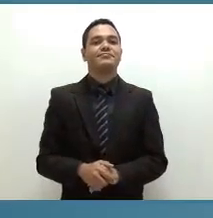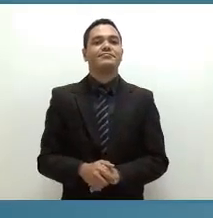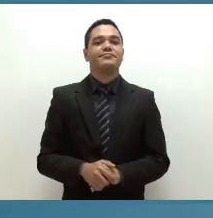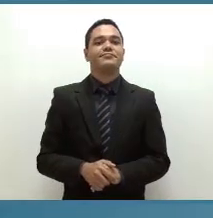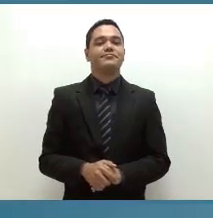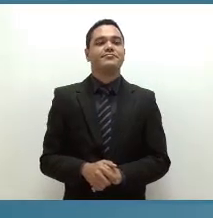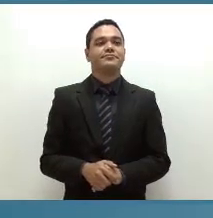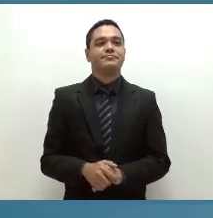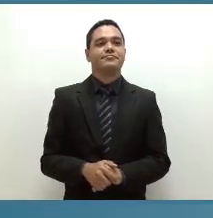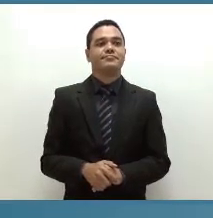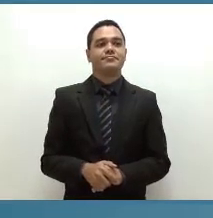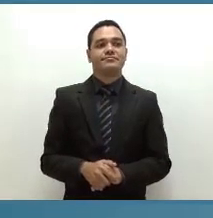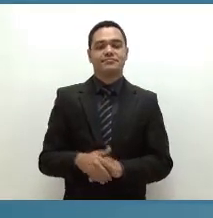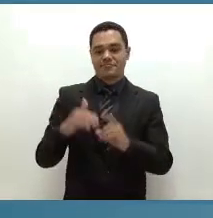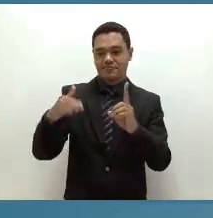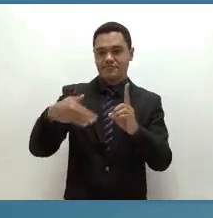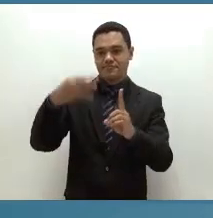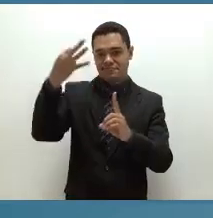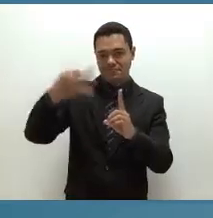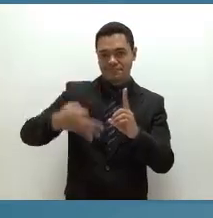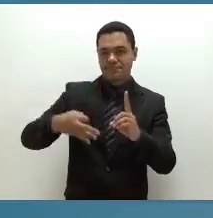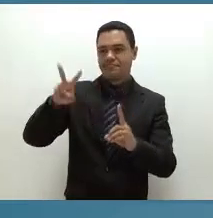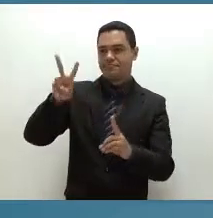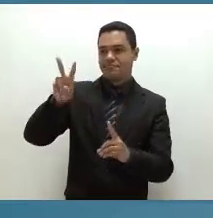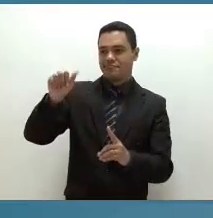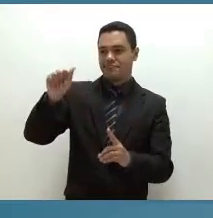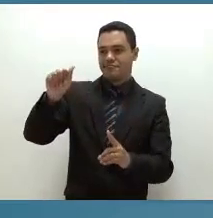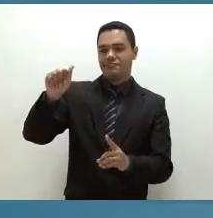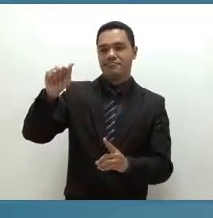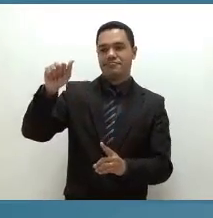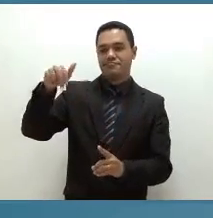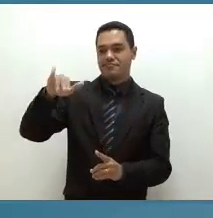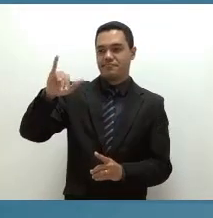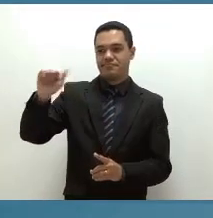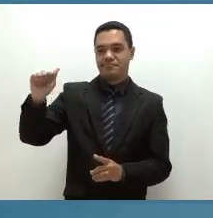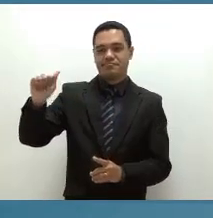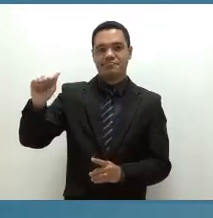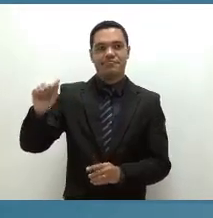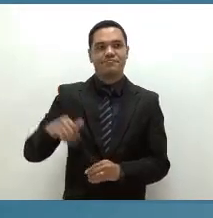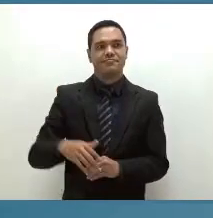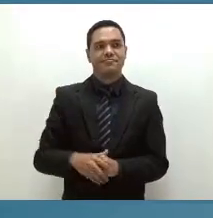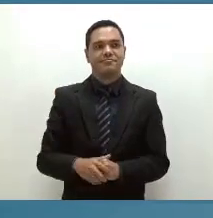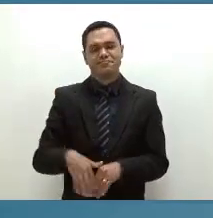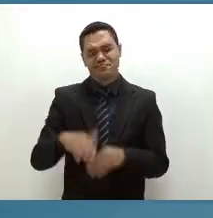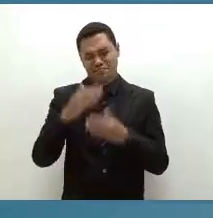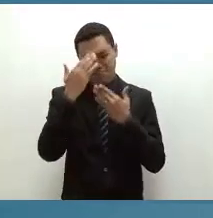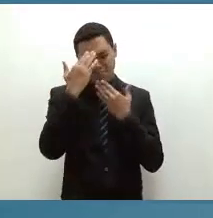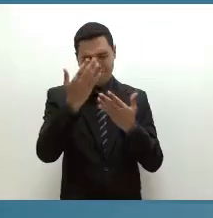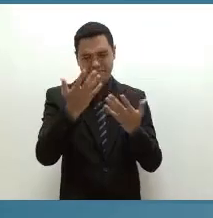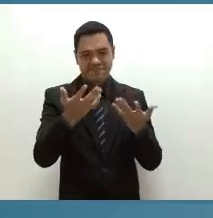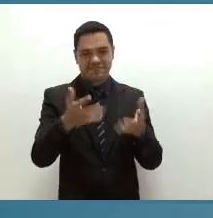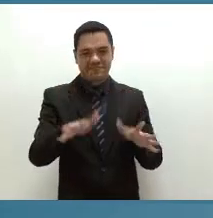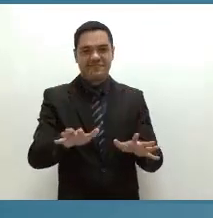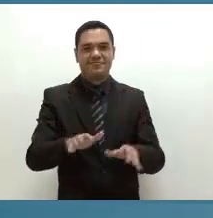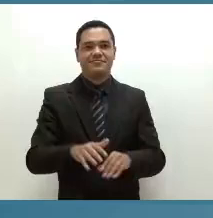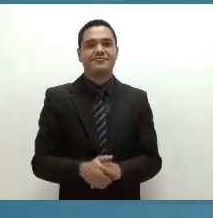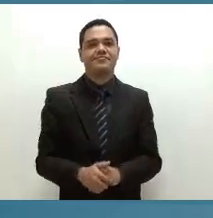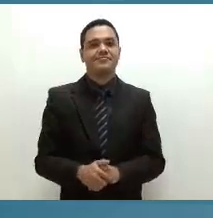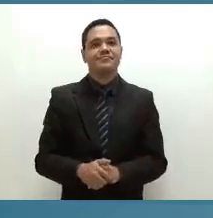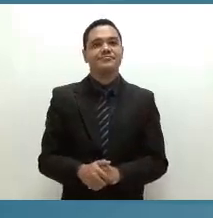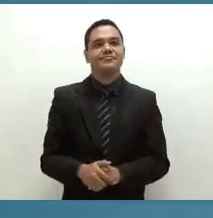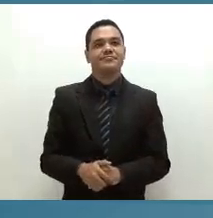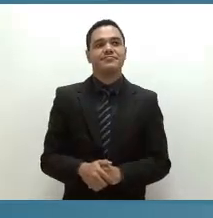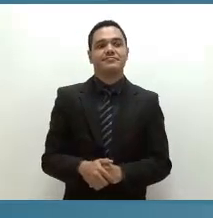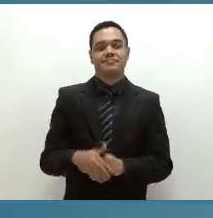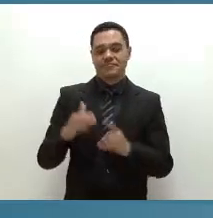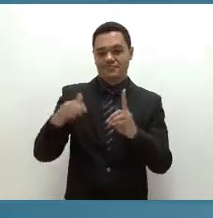Desembargadora Vânia Lúcia Carvalho da Silveira. Também não, presidente. Desembargador Constantino Augusto Guerreiro.